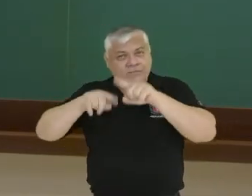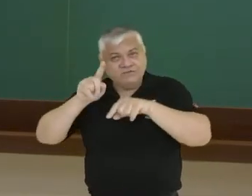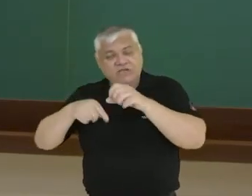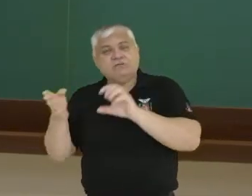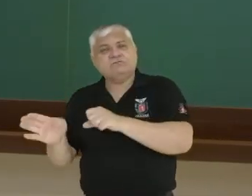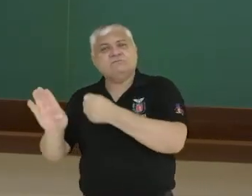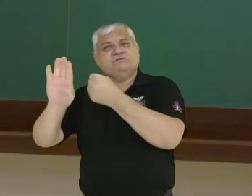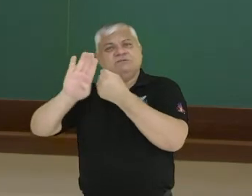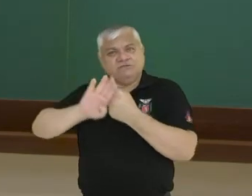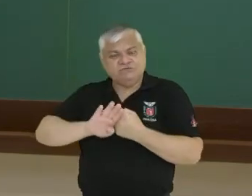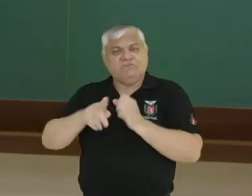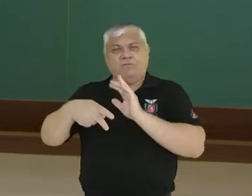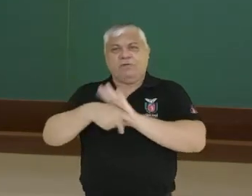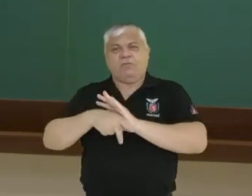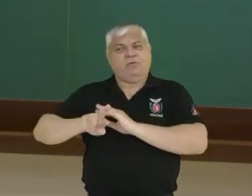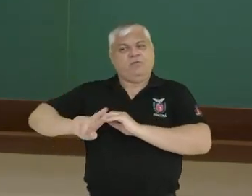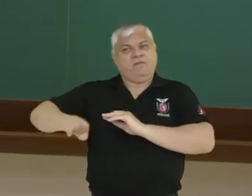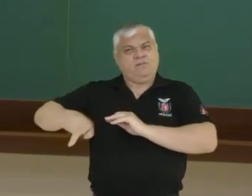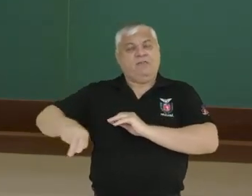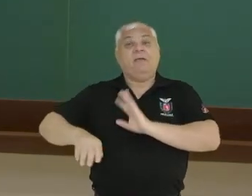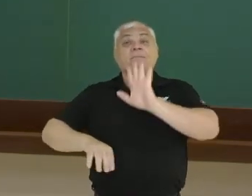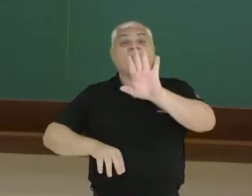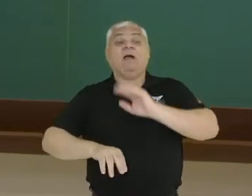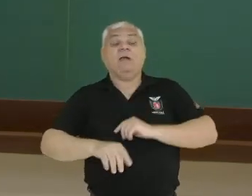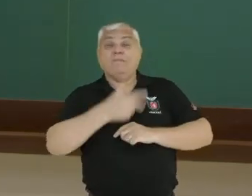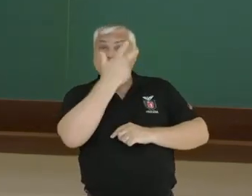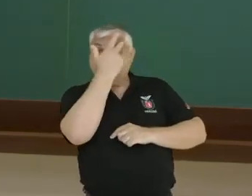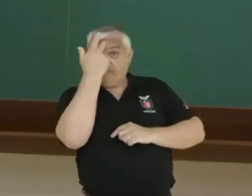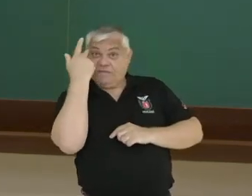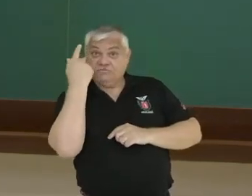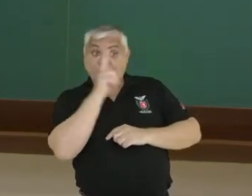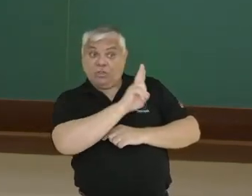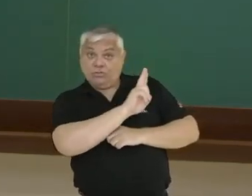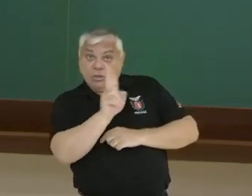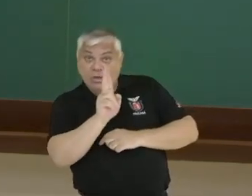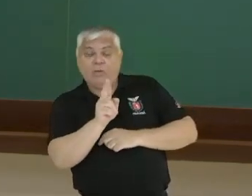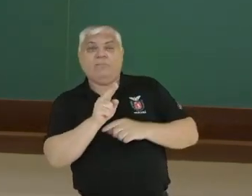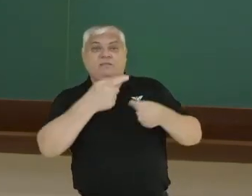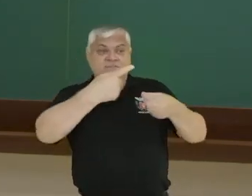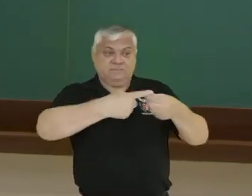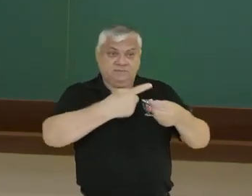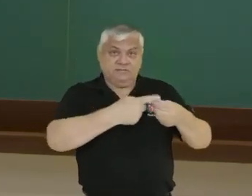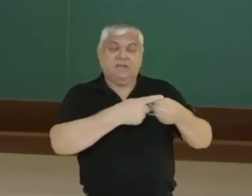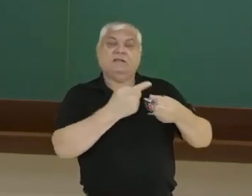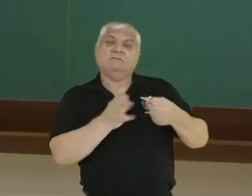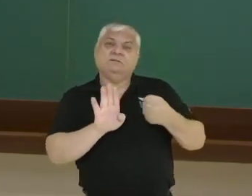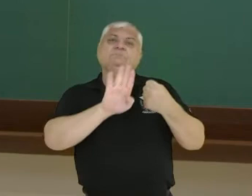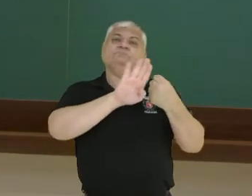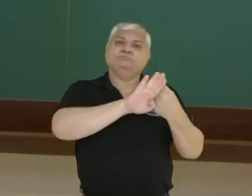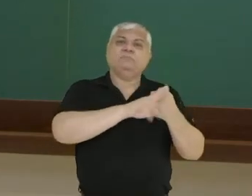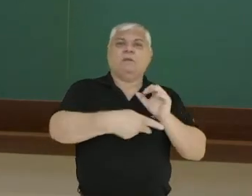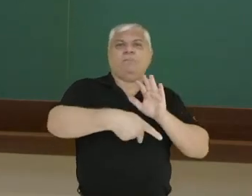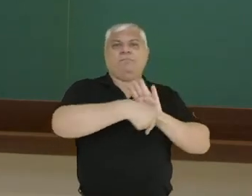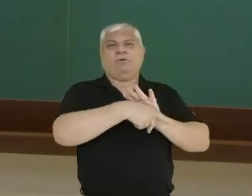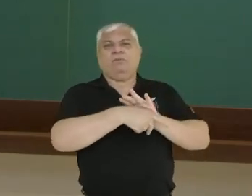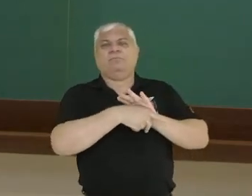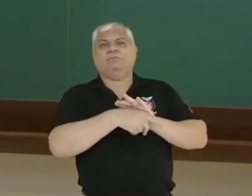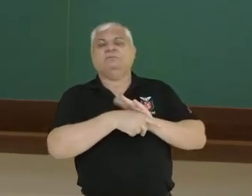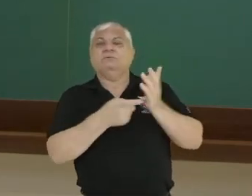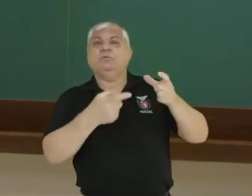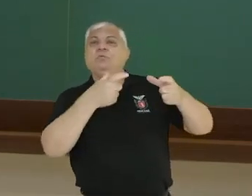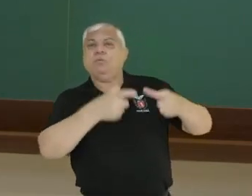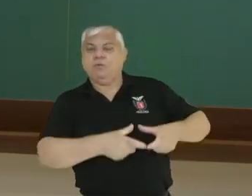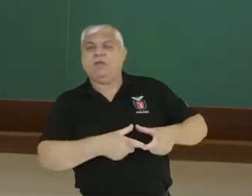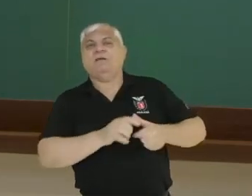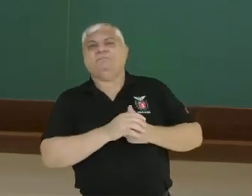são substantivos próprios, enquanto os nomes de pessoas, de lugares, como o nome da cidade, por exemplo, é